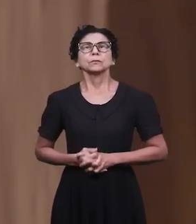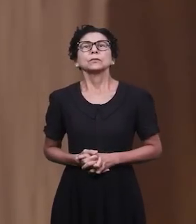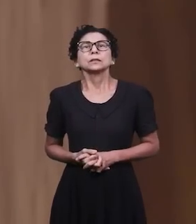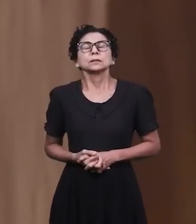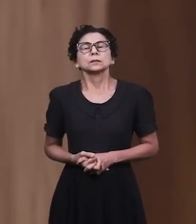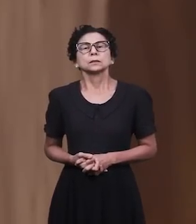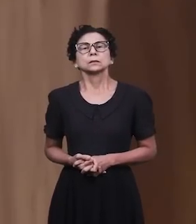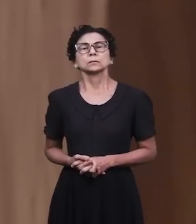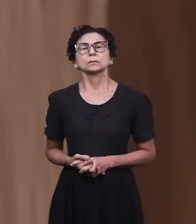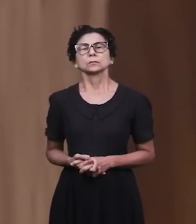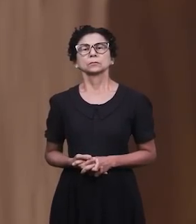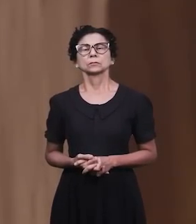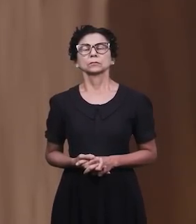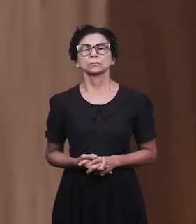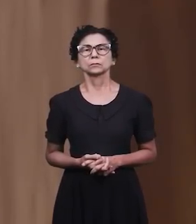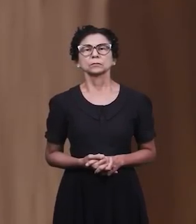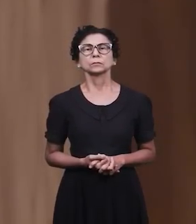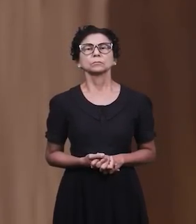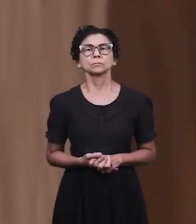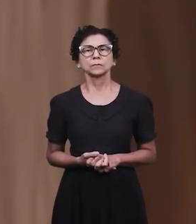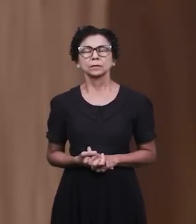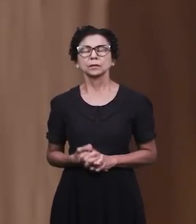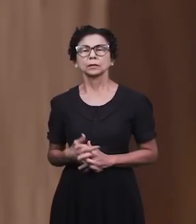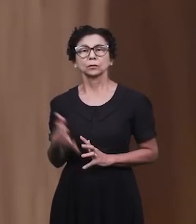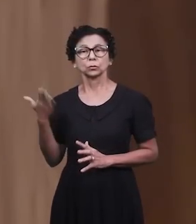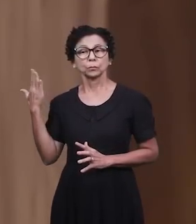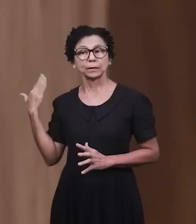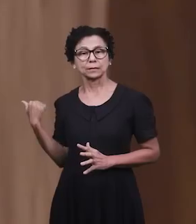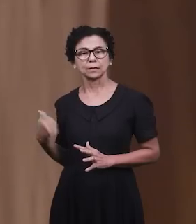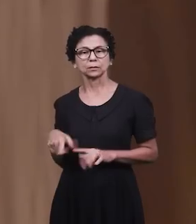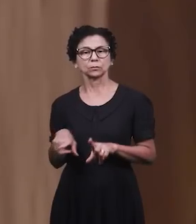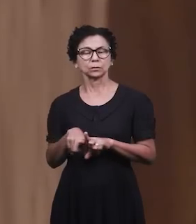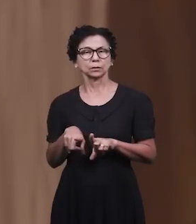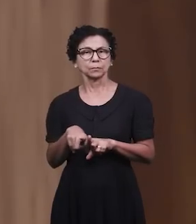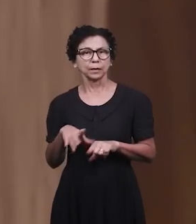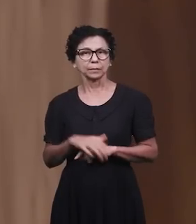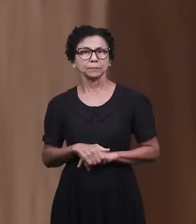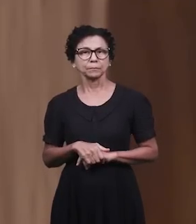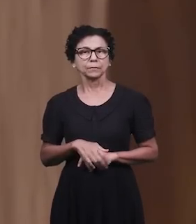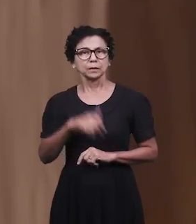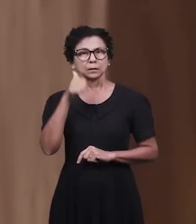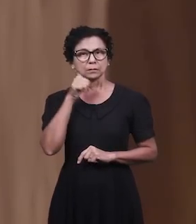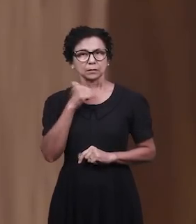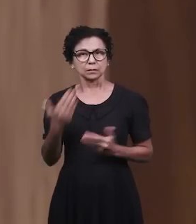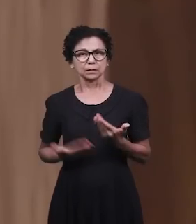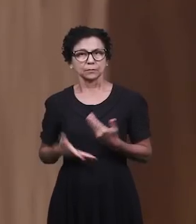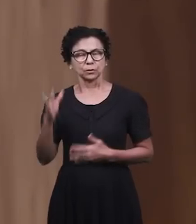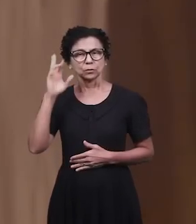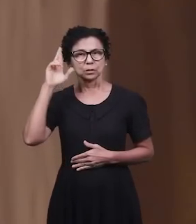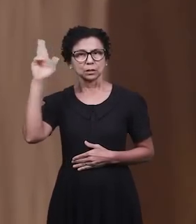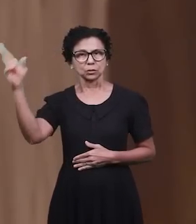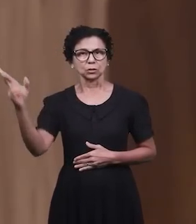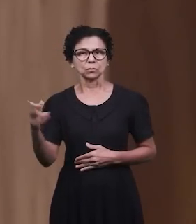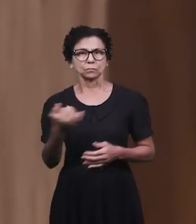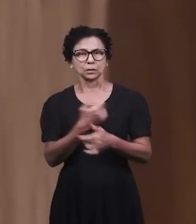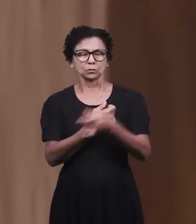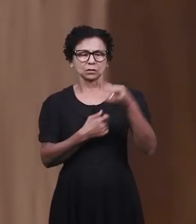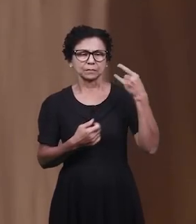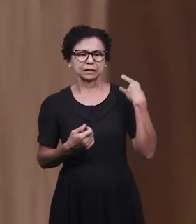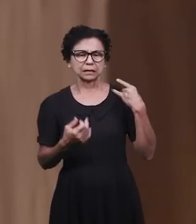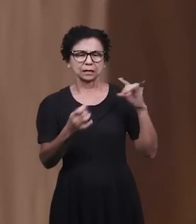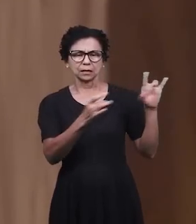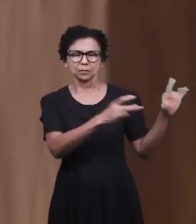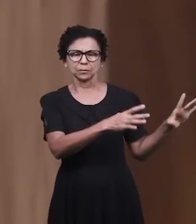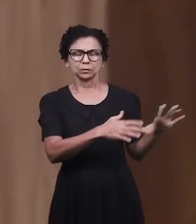serviam ao Senhor Jesus, serviam com seus bens, elas desprendiam dos valores lutavam na época, eles sabiam que as mulheres elas tinham